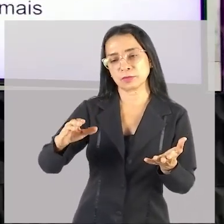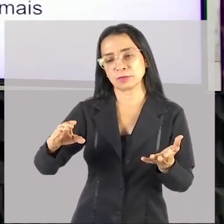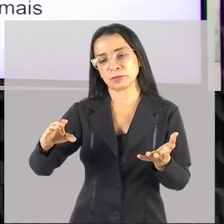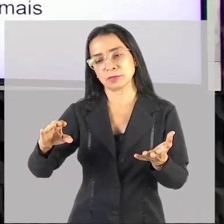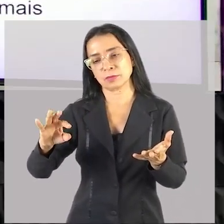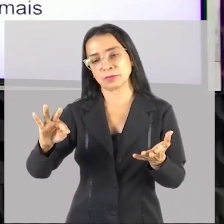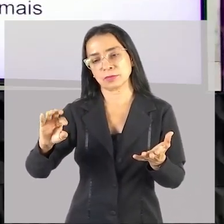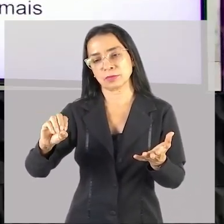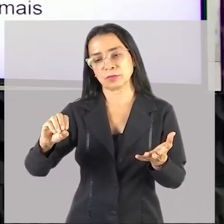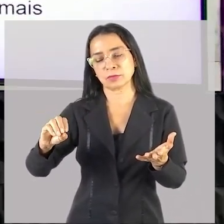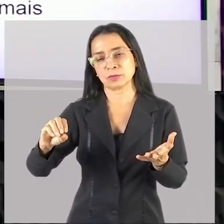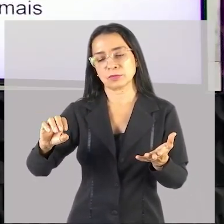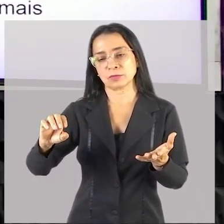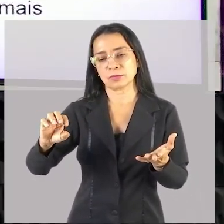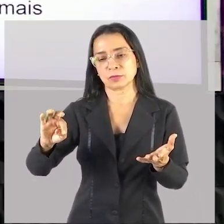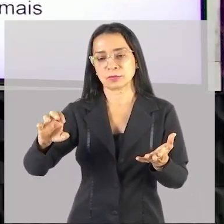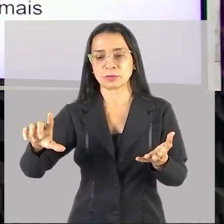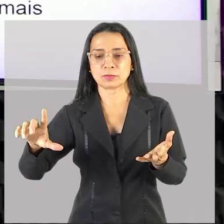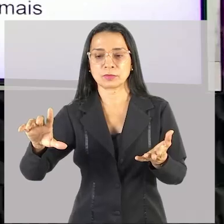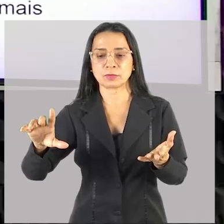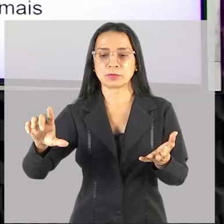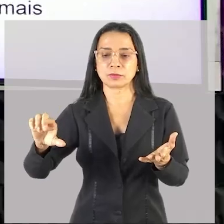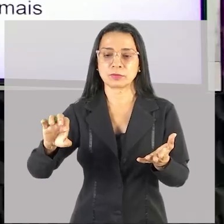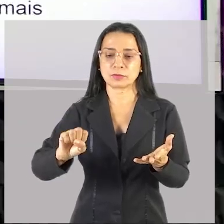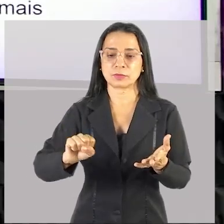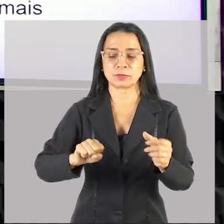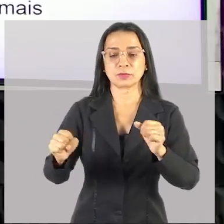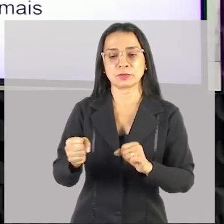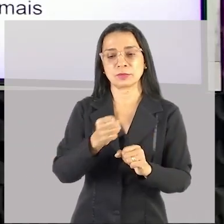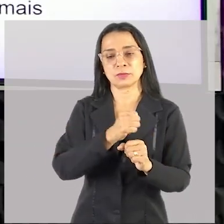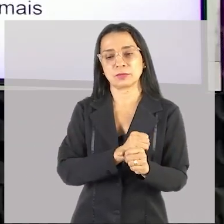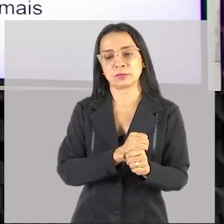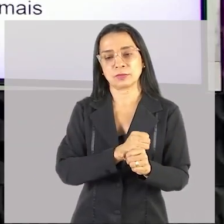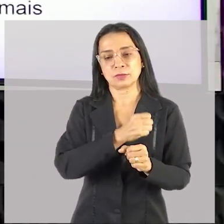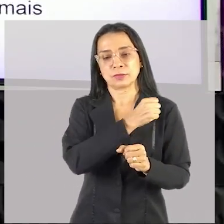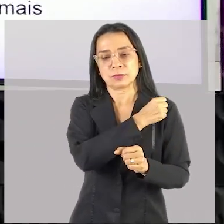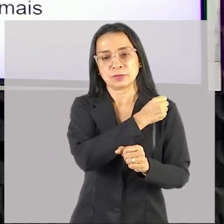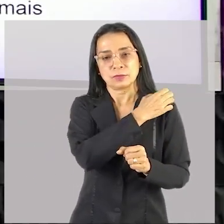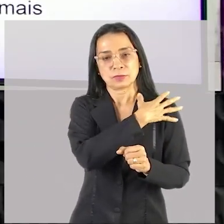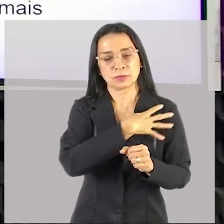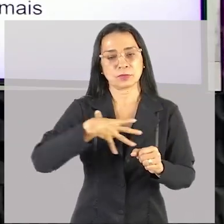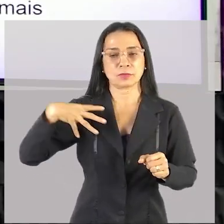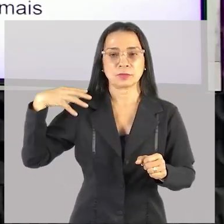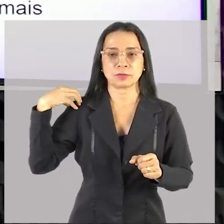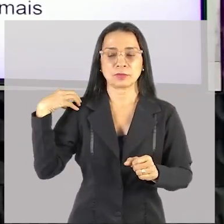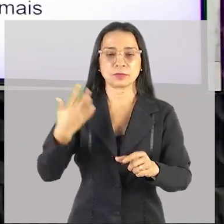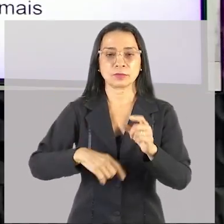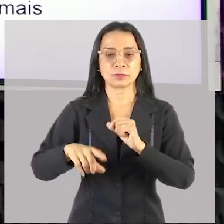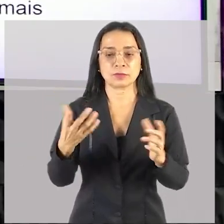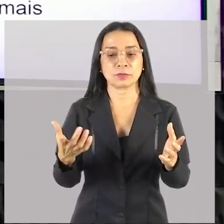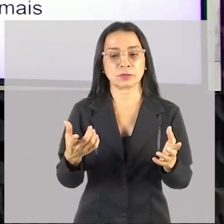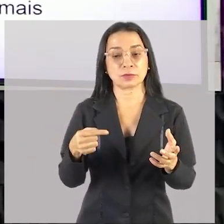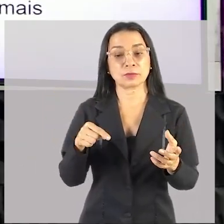Aristóteles. Lembrando, né, antes de mais nada, vamos falar aqui algumas coisas sobre Aristóteles. Né? O Aristóteles ele é discípulo de